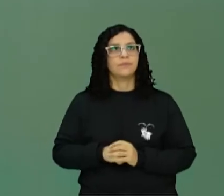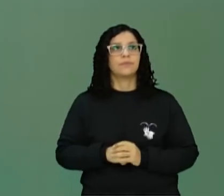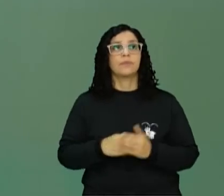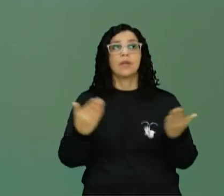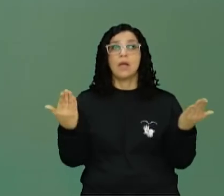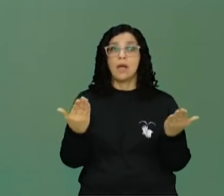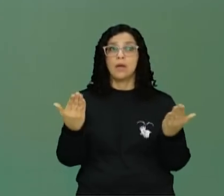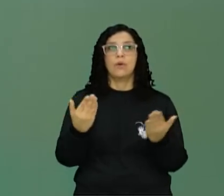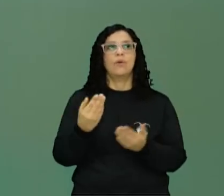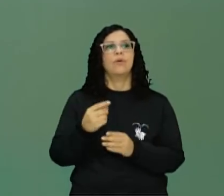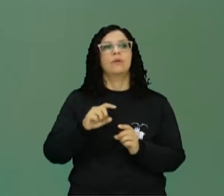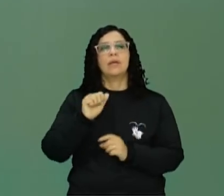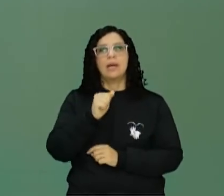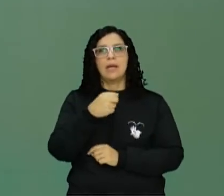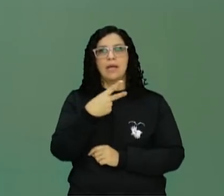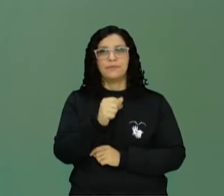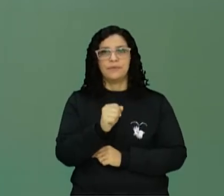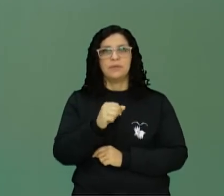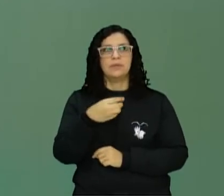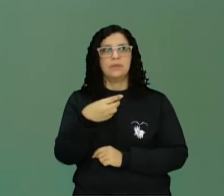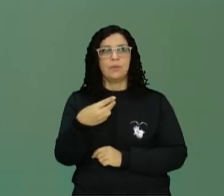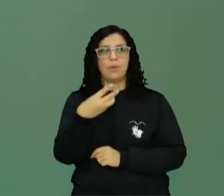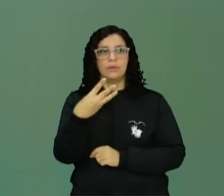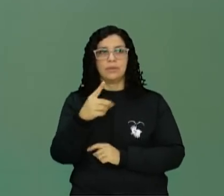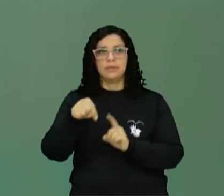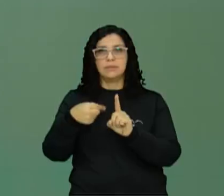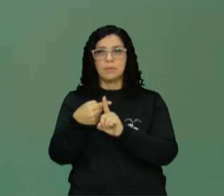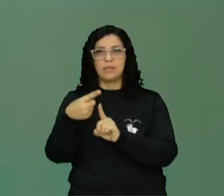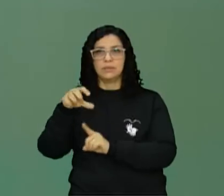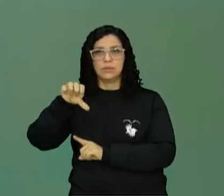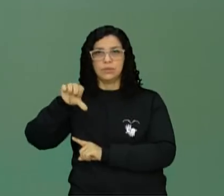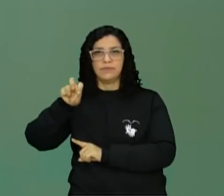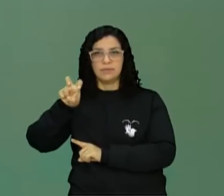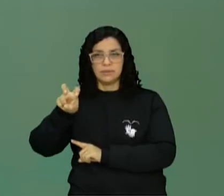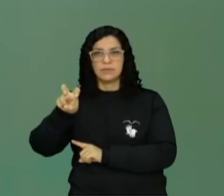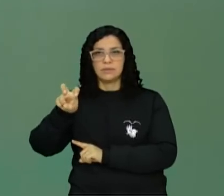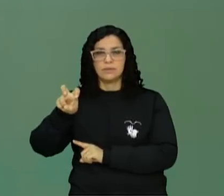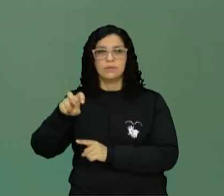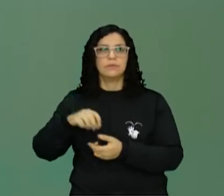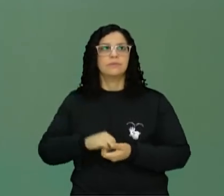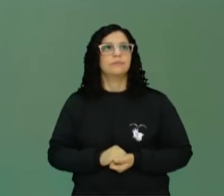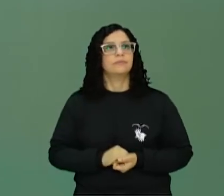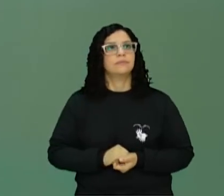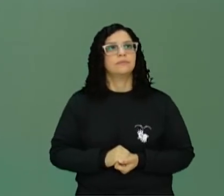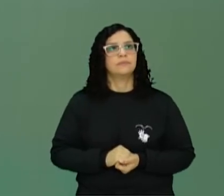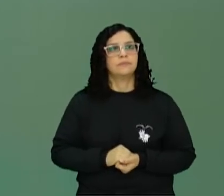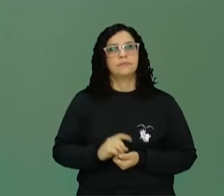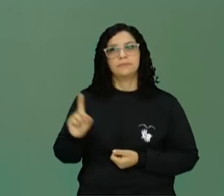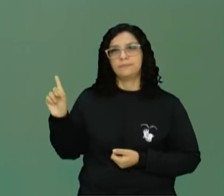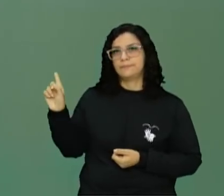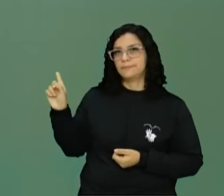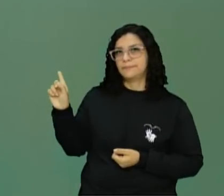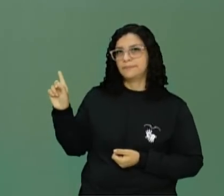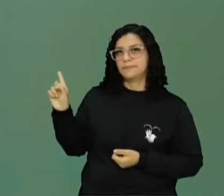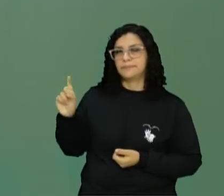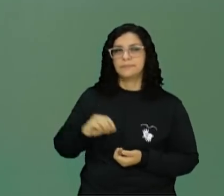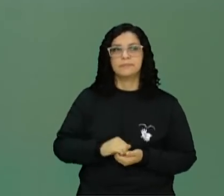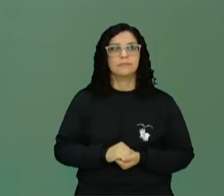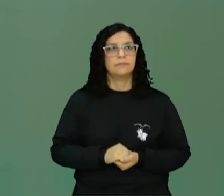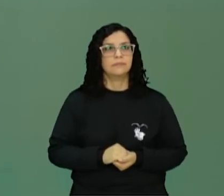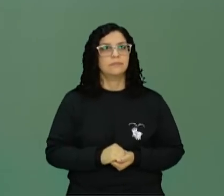5. 19 vezes 5 fica 95. Então, A20 é igual a 3